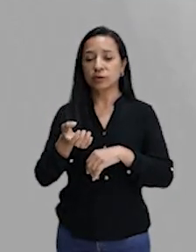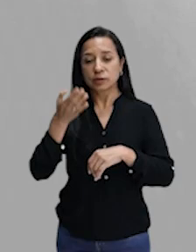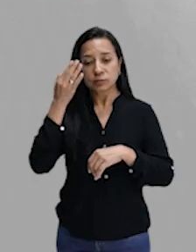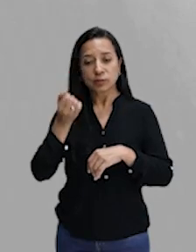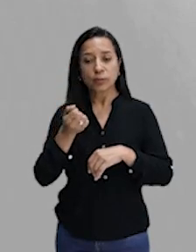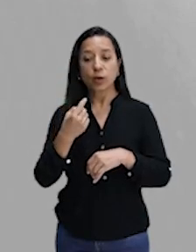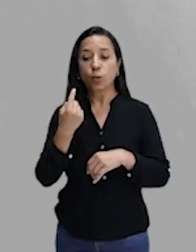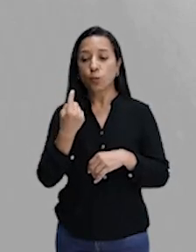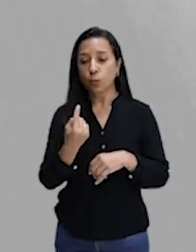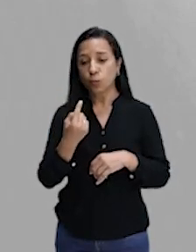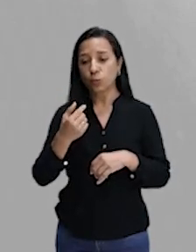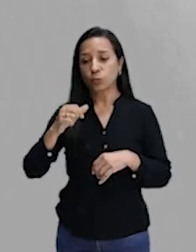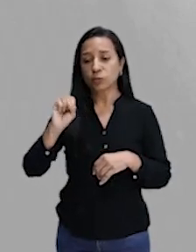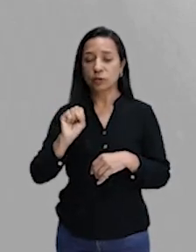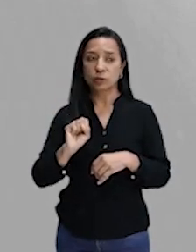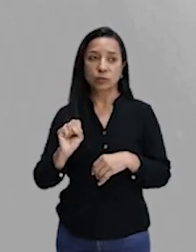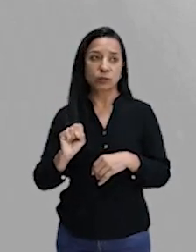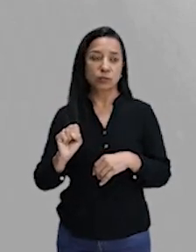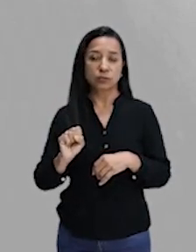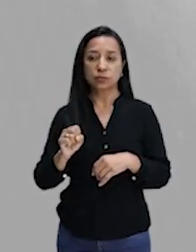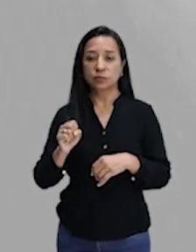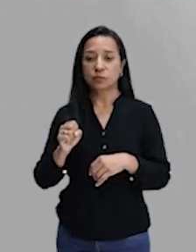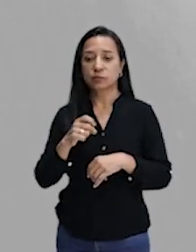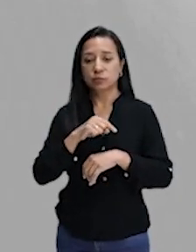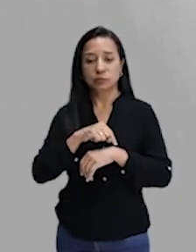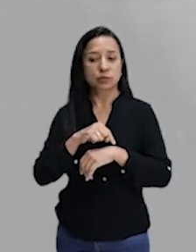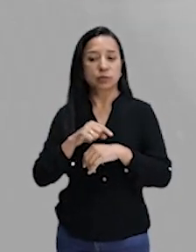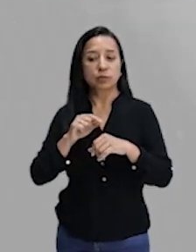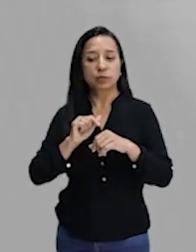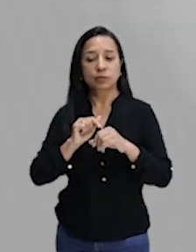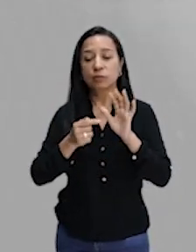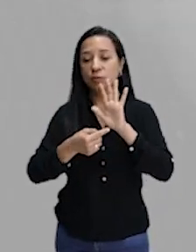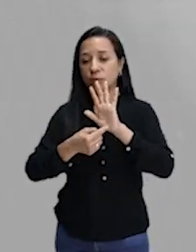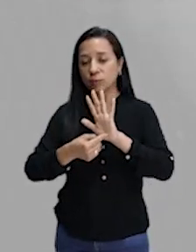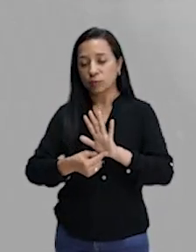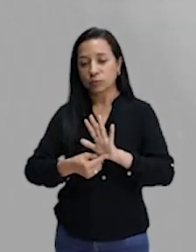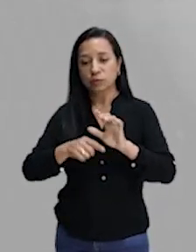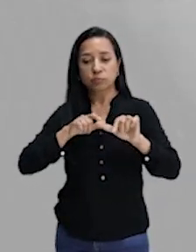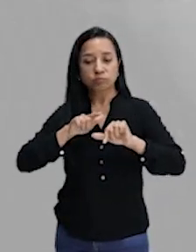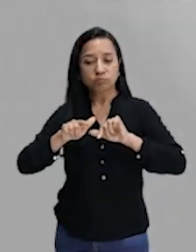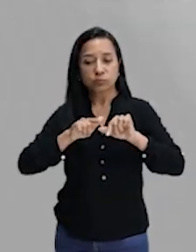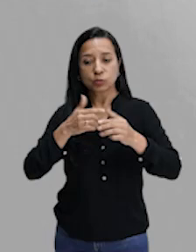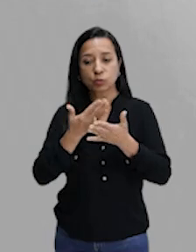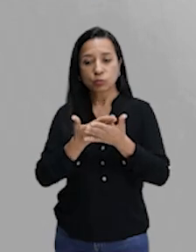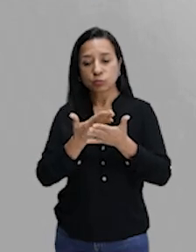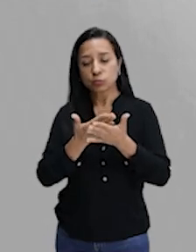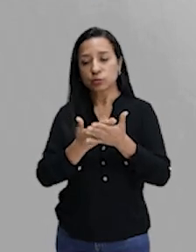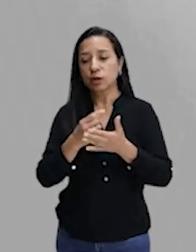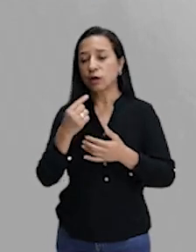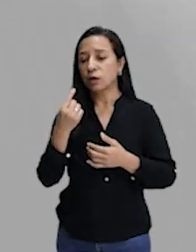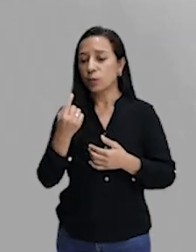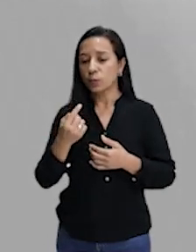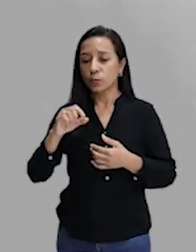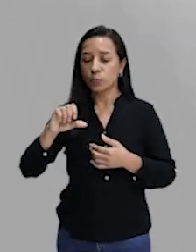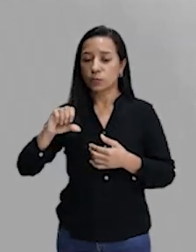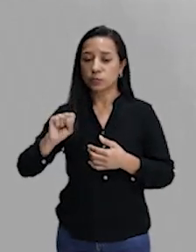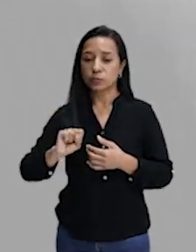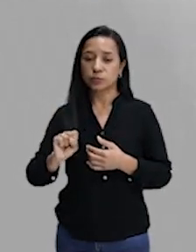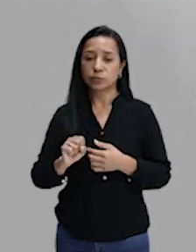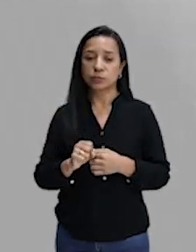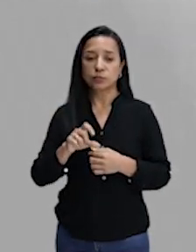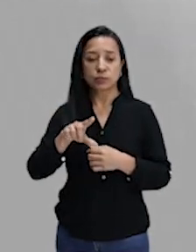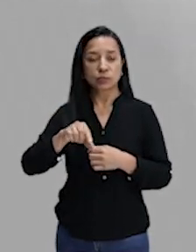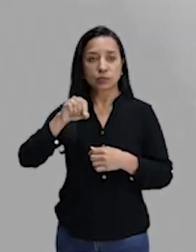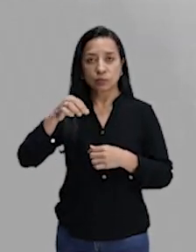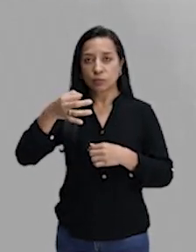segundo cheio dá um tempo que nós vamos trabalhar é um segundo e marca a alternativa correta Tá ok então